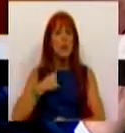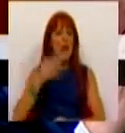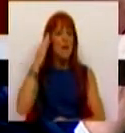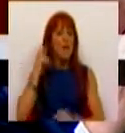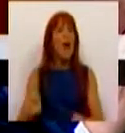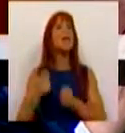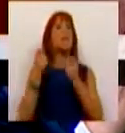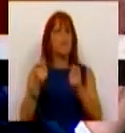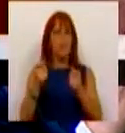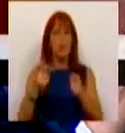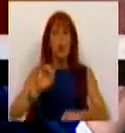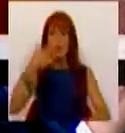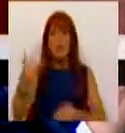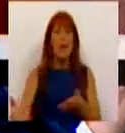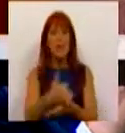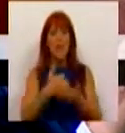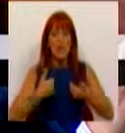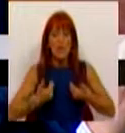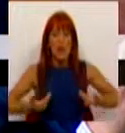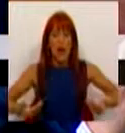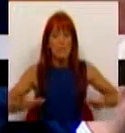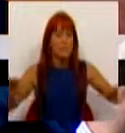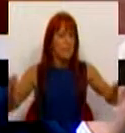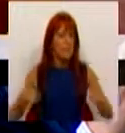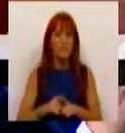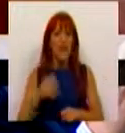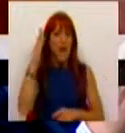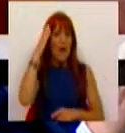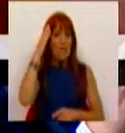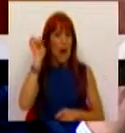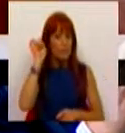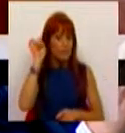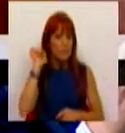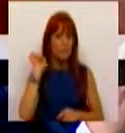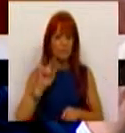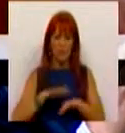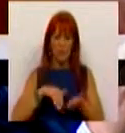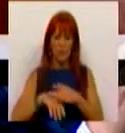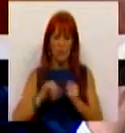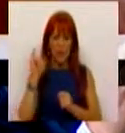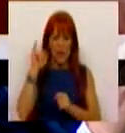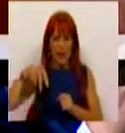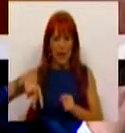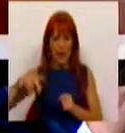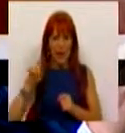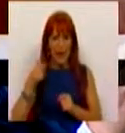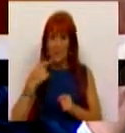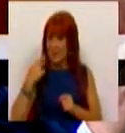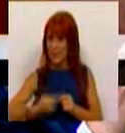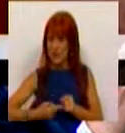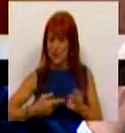perspectivas de investimento. O primeiro dado que temos é que a estimativa produzida pelo Instituto Nacional de